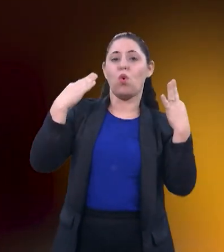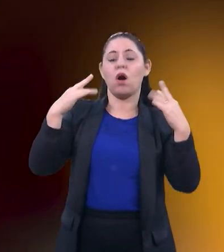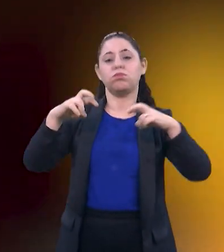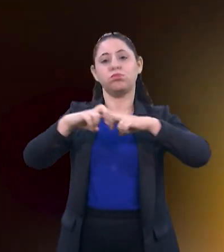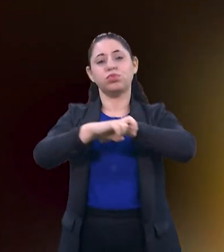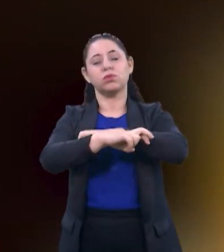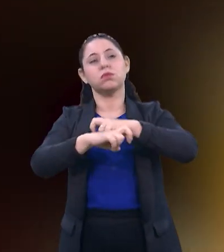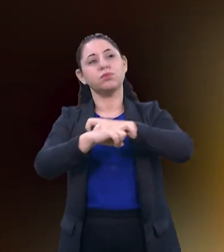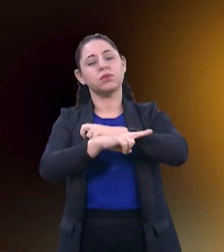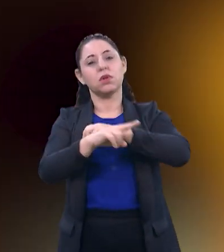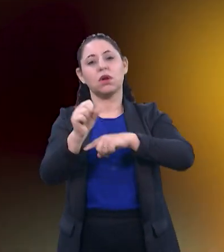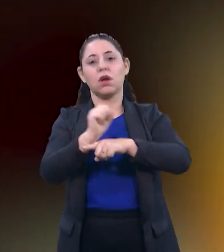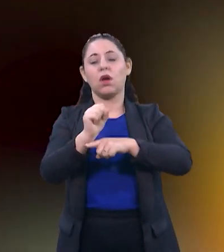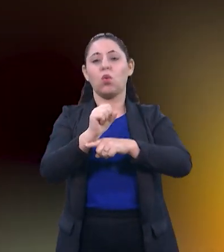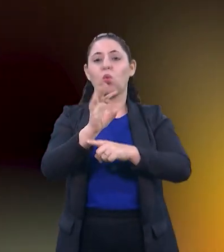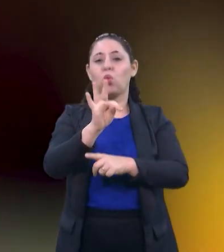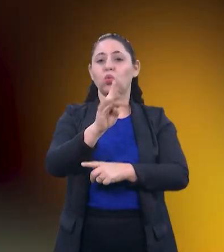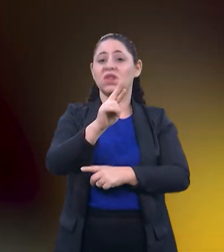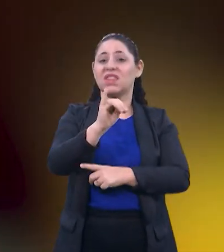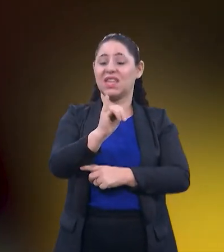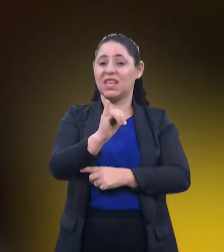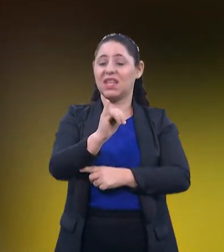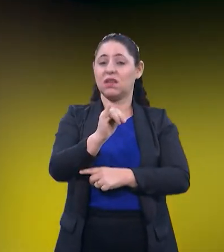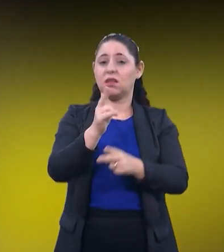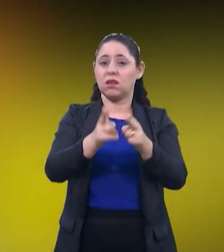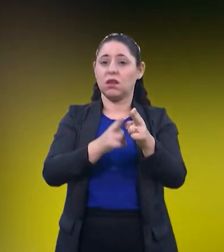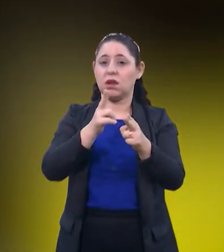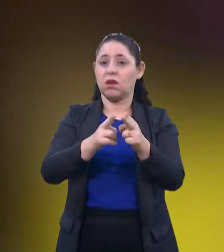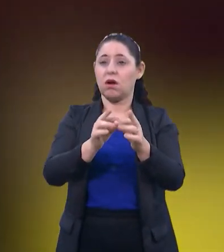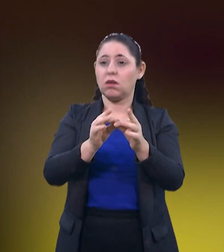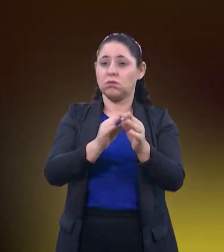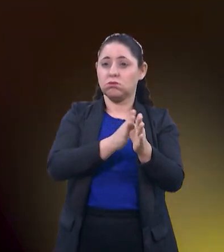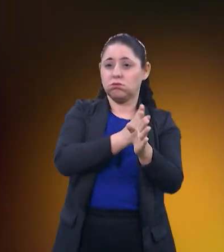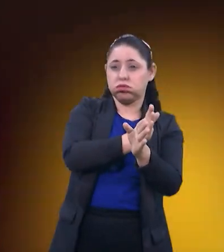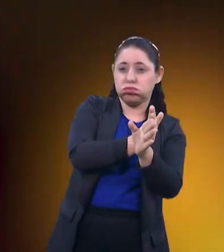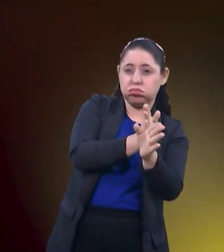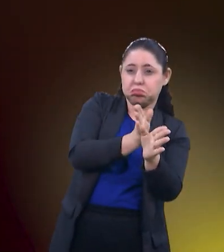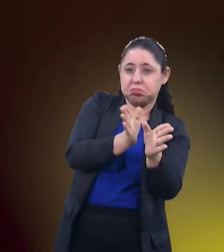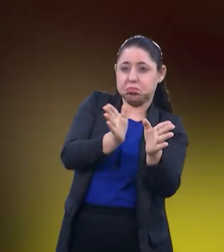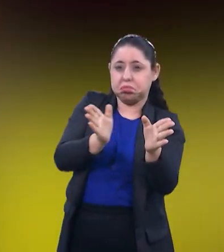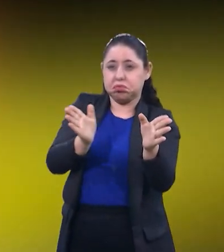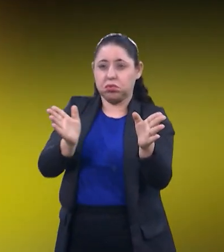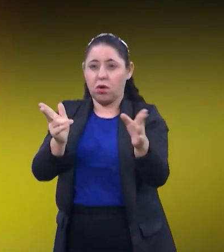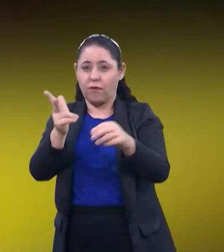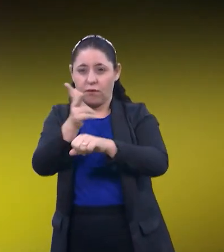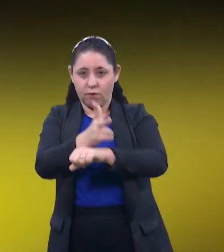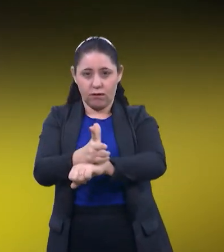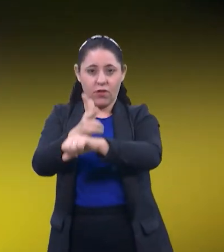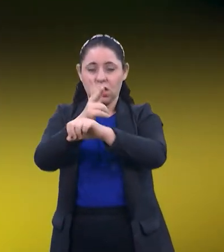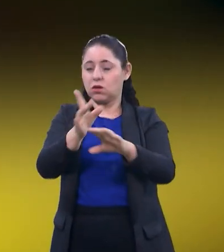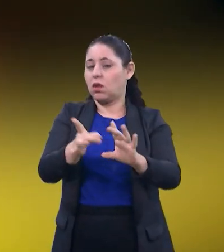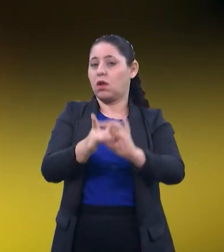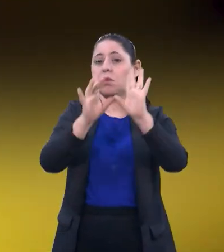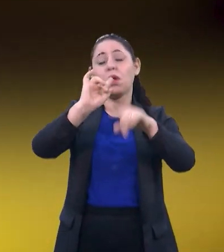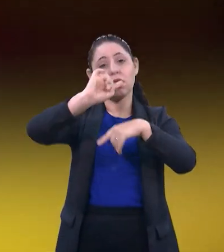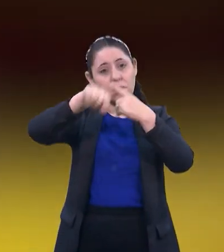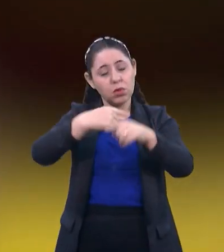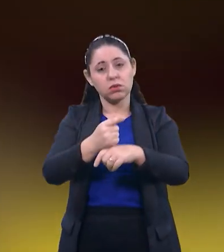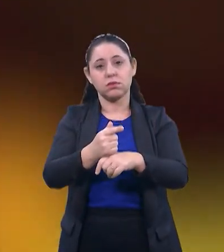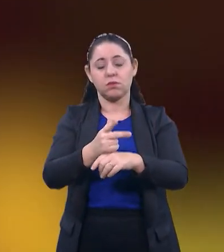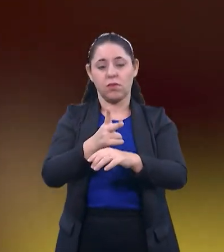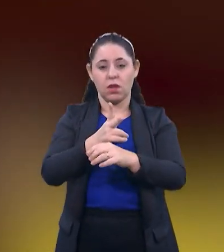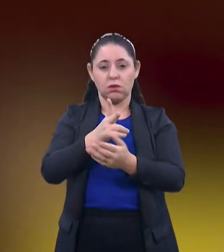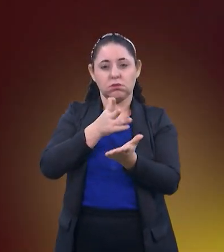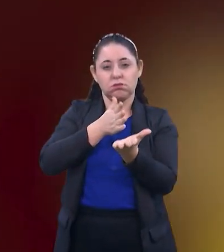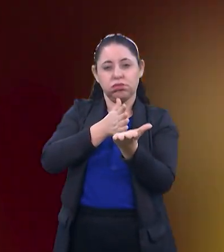turística. O trem, ele vai do outro lado, na contramão, esses vídeos aqui eu vou disponibilizar